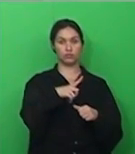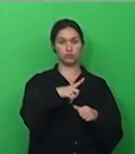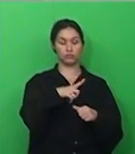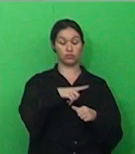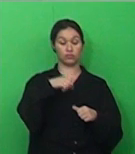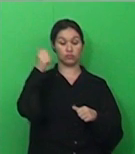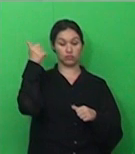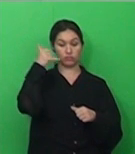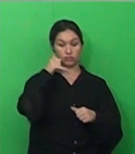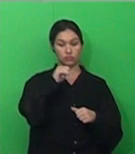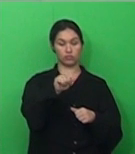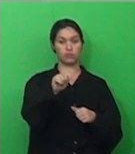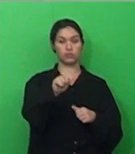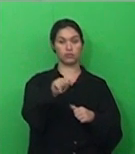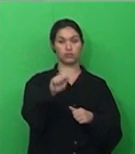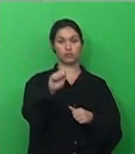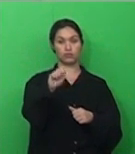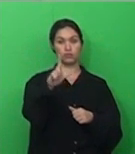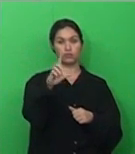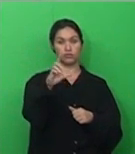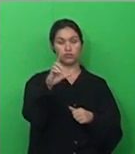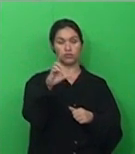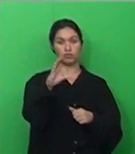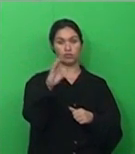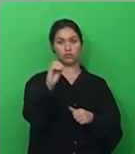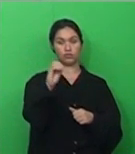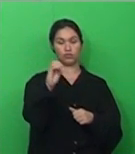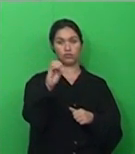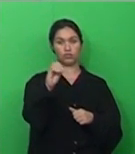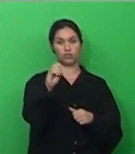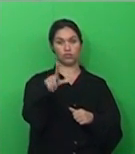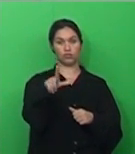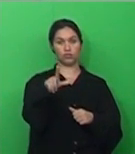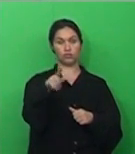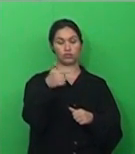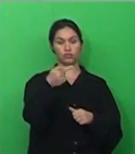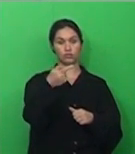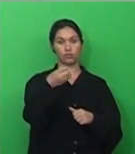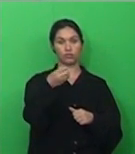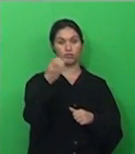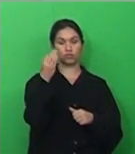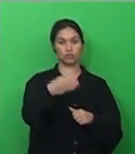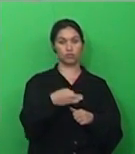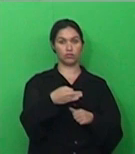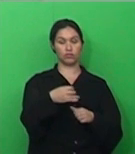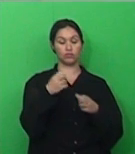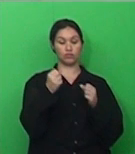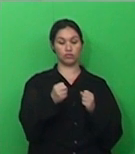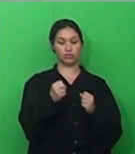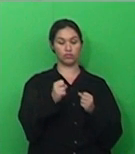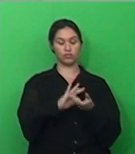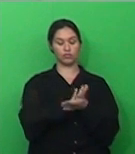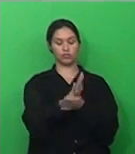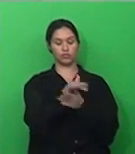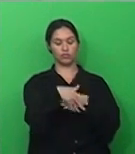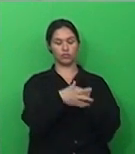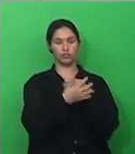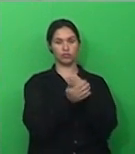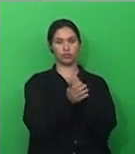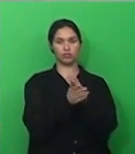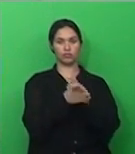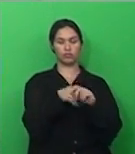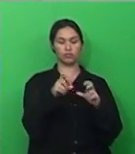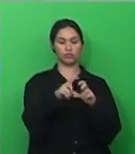pública, disponibilizar para seus consumidores álcool gel 70% para a higienização das mãos. No parágrafo